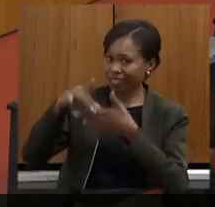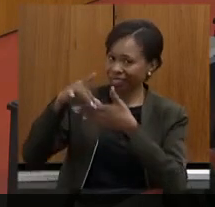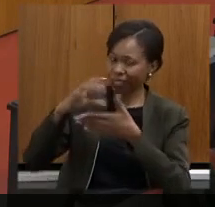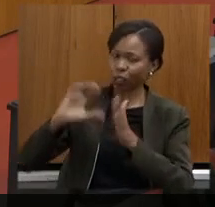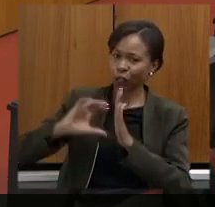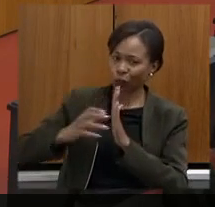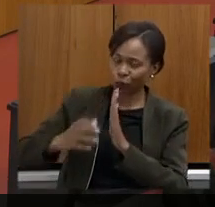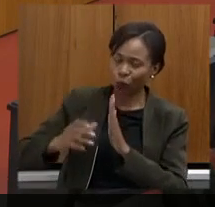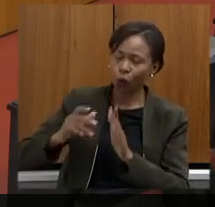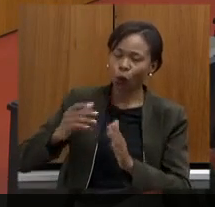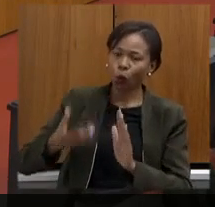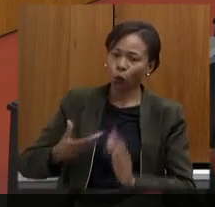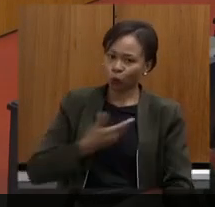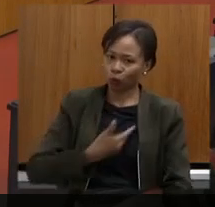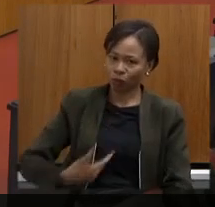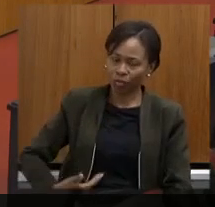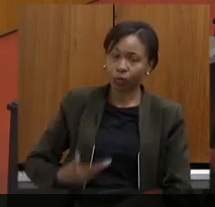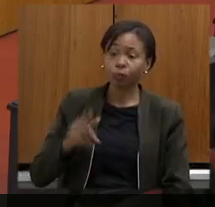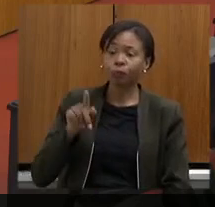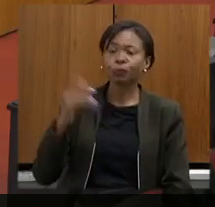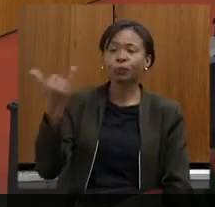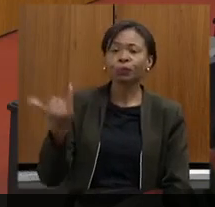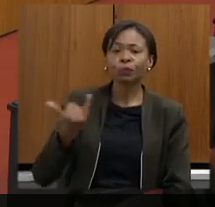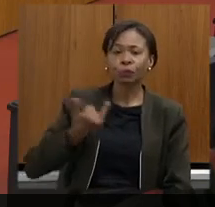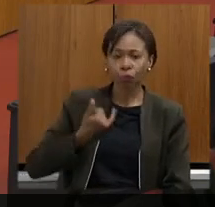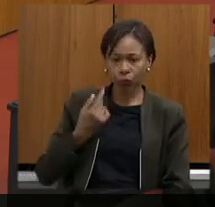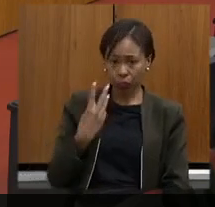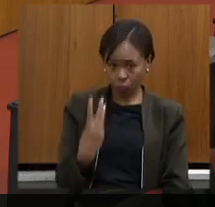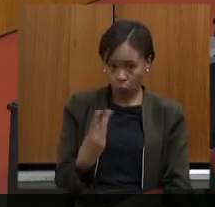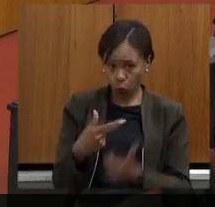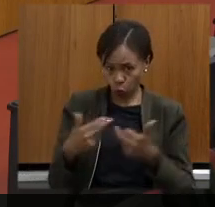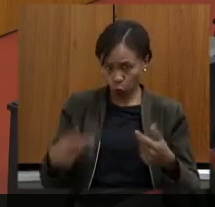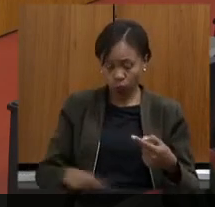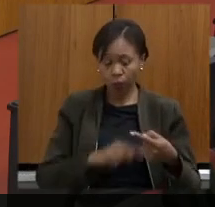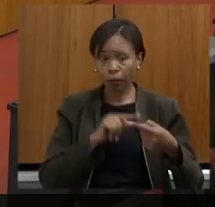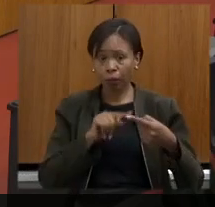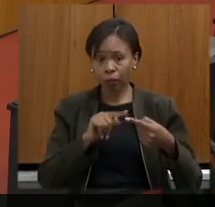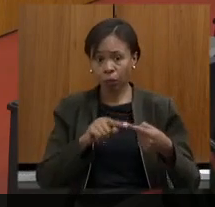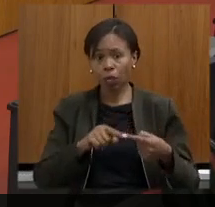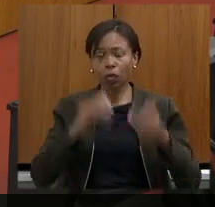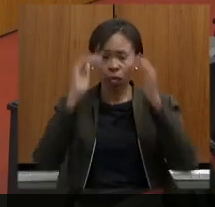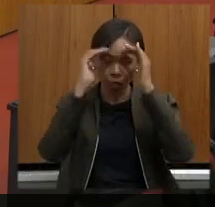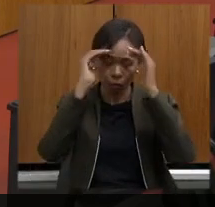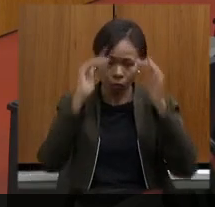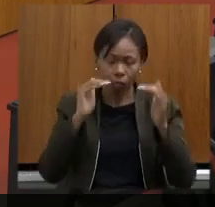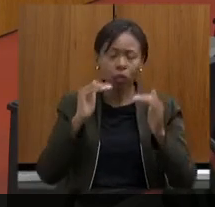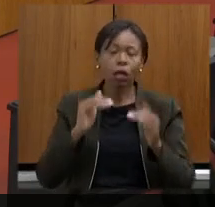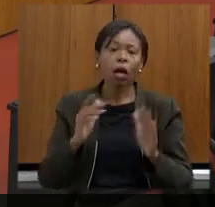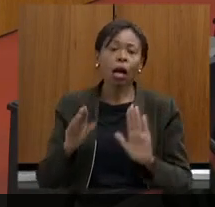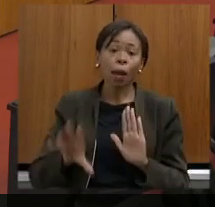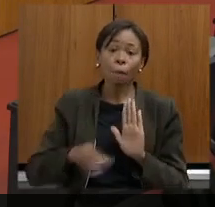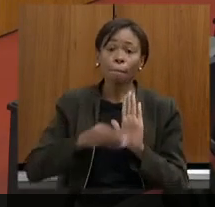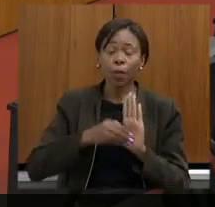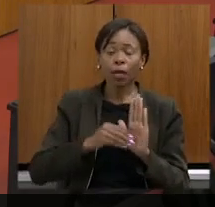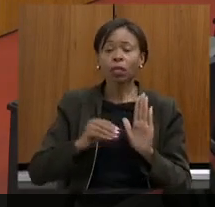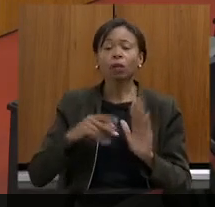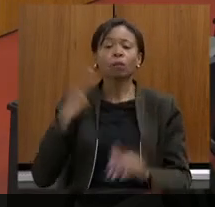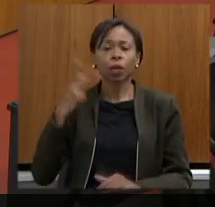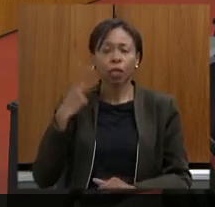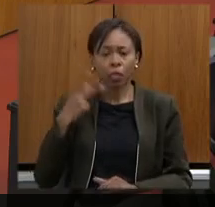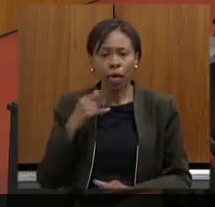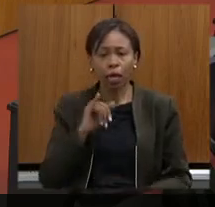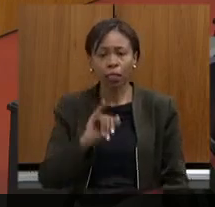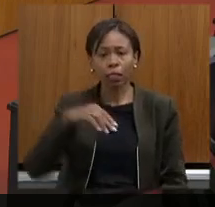é a minha foi endereçado os três pontos primeiro em relação ao cumprimento das emendas parlamentares impositivas de fato